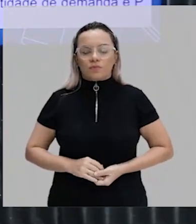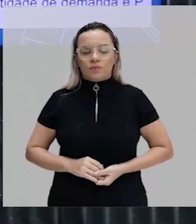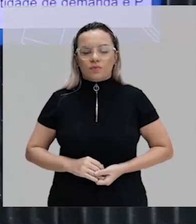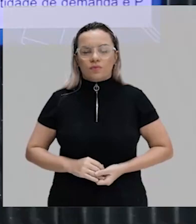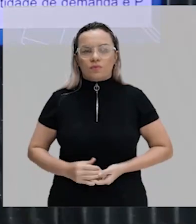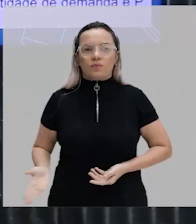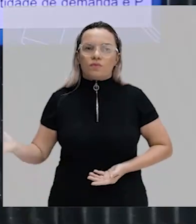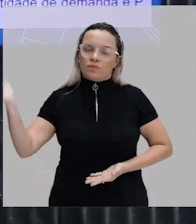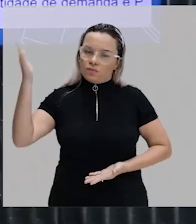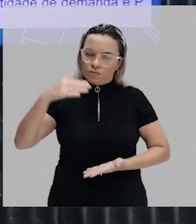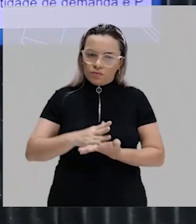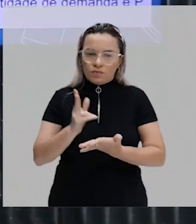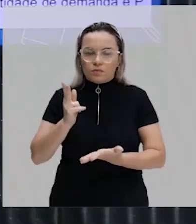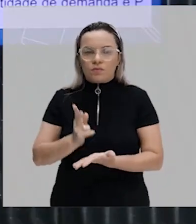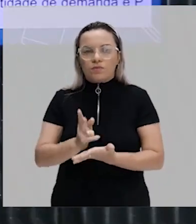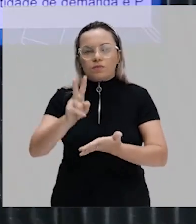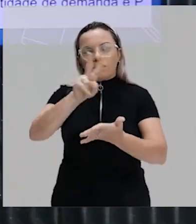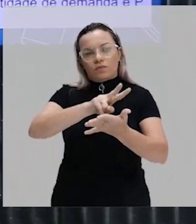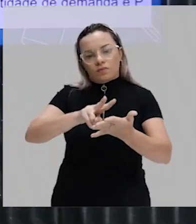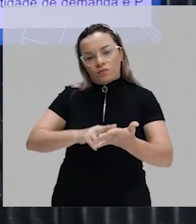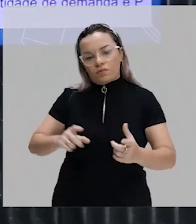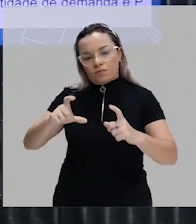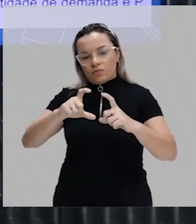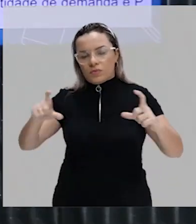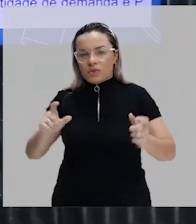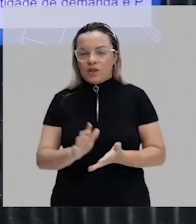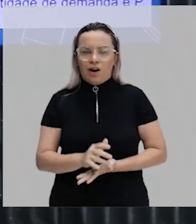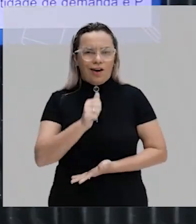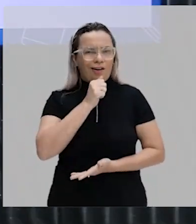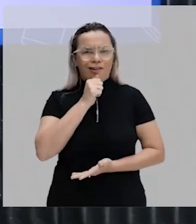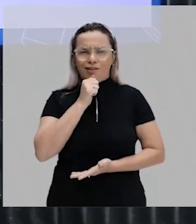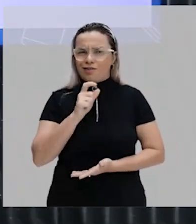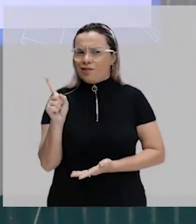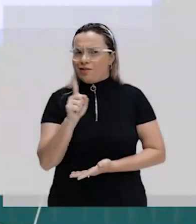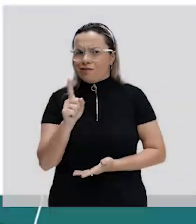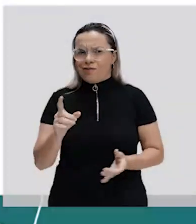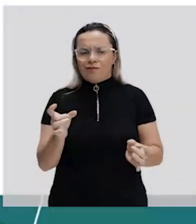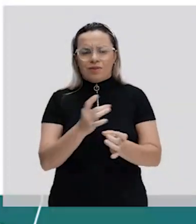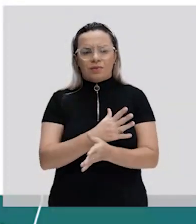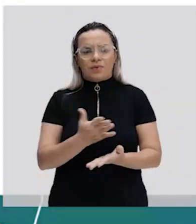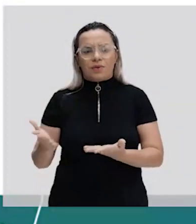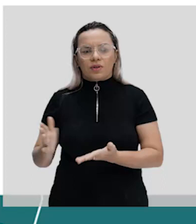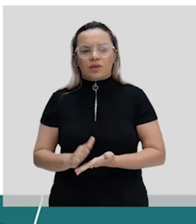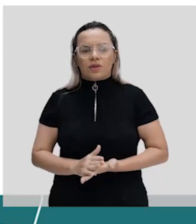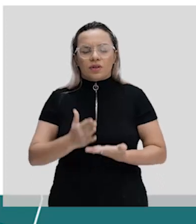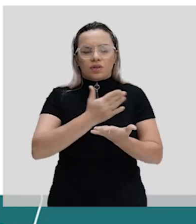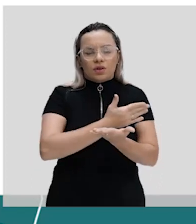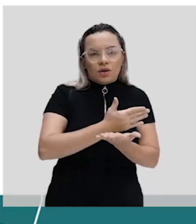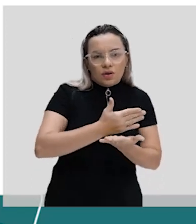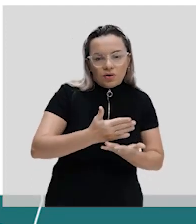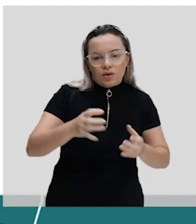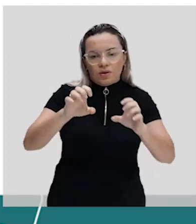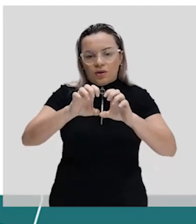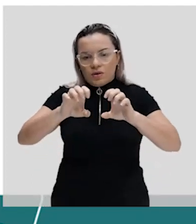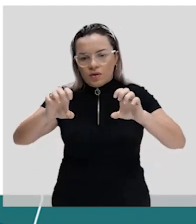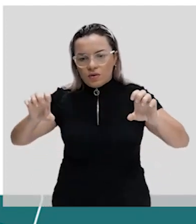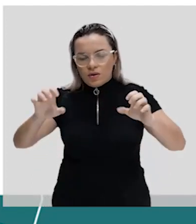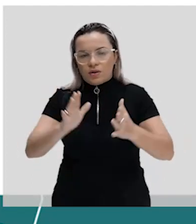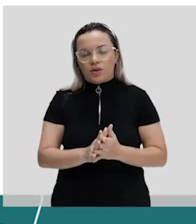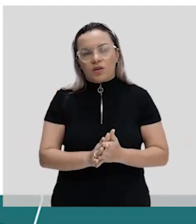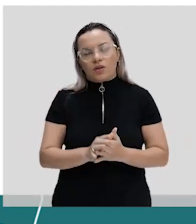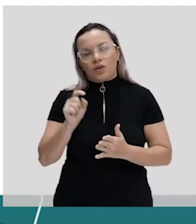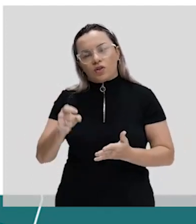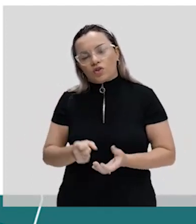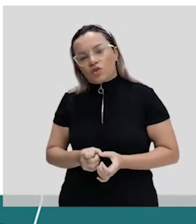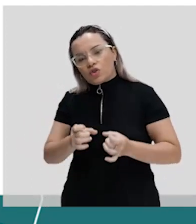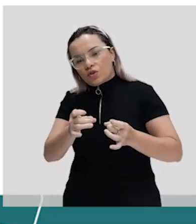2P. Vamos continuar a leitura do enunciado que ainda não terminou, tá? Olha só. A partir dessas equações de oferta